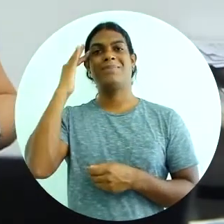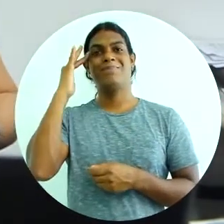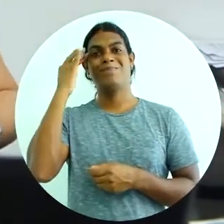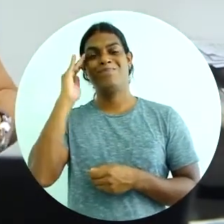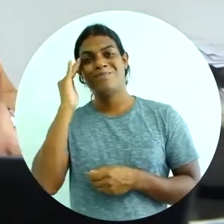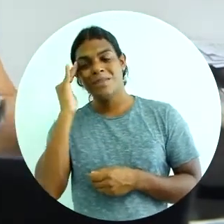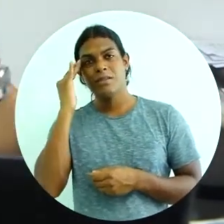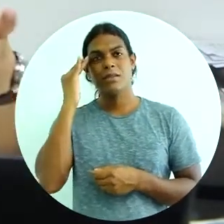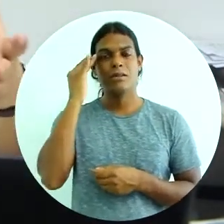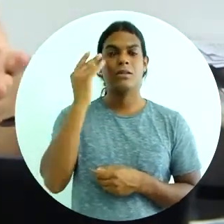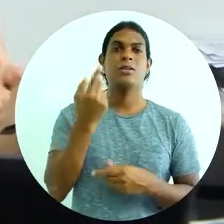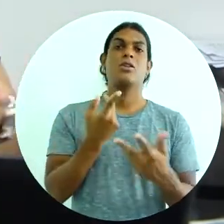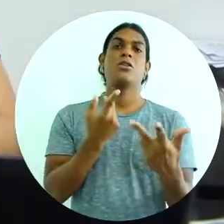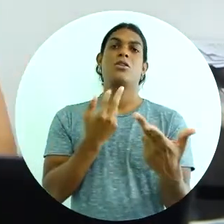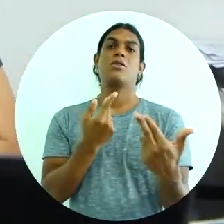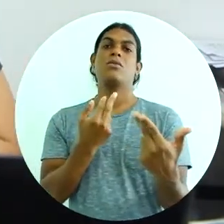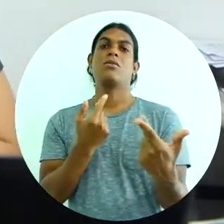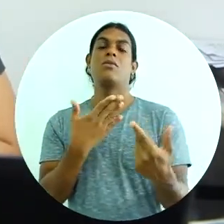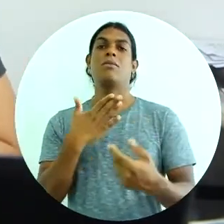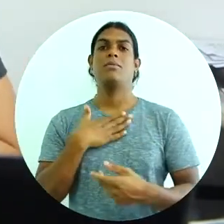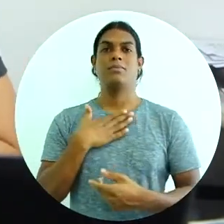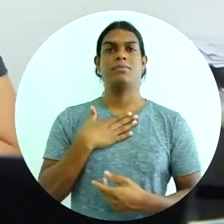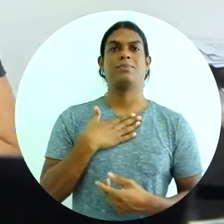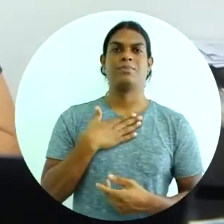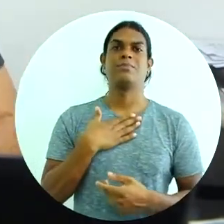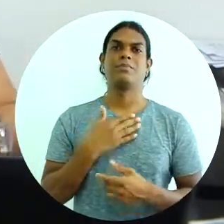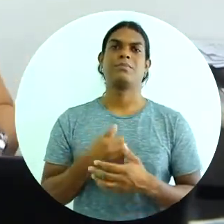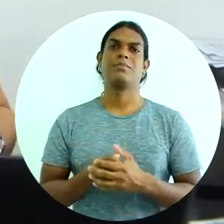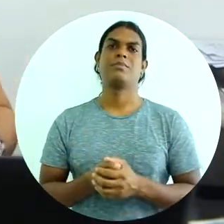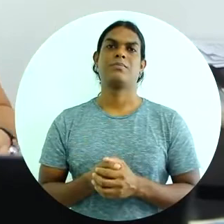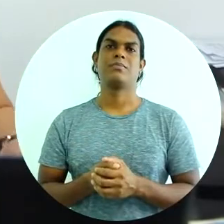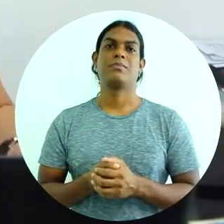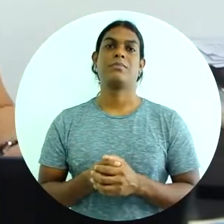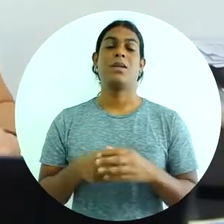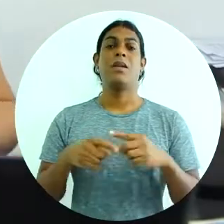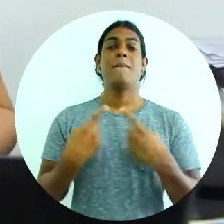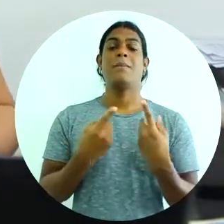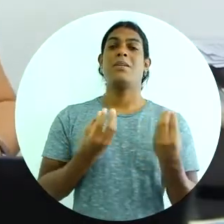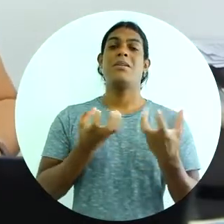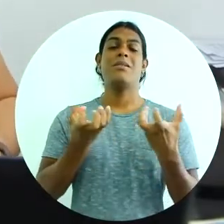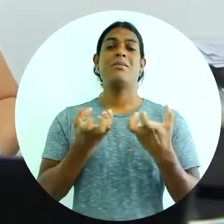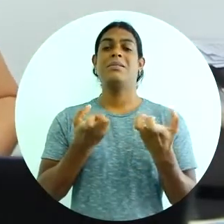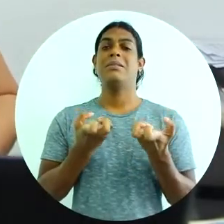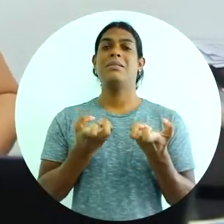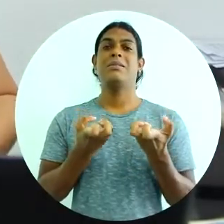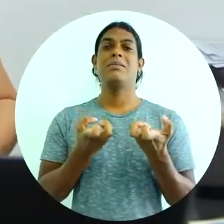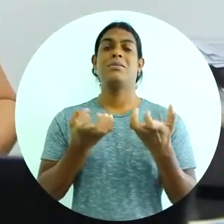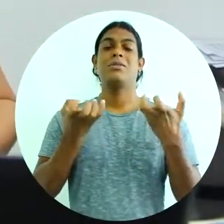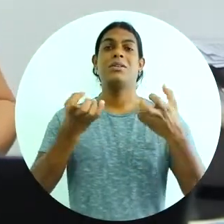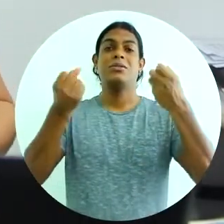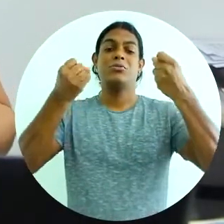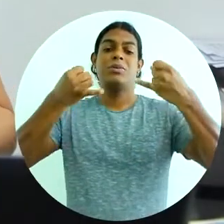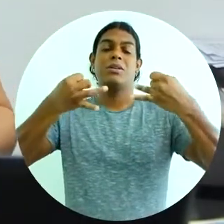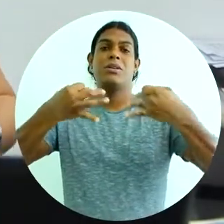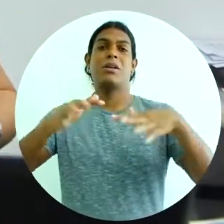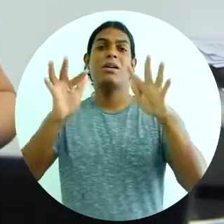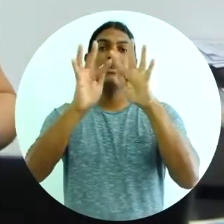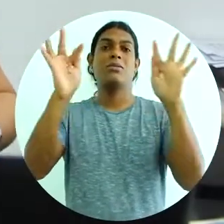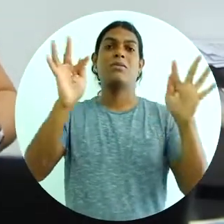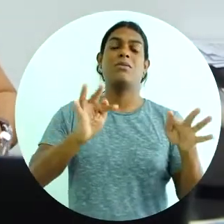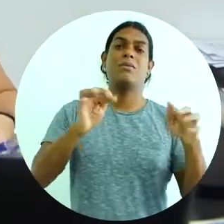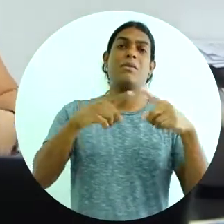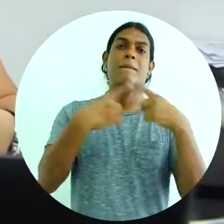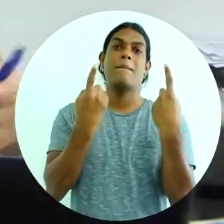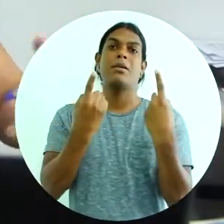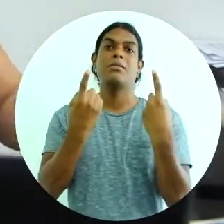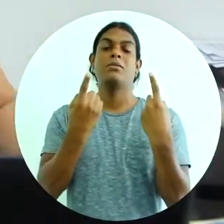no texto, né? Por várias vezes a gente vai pegar uma correção do professor e o professor diz, olha, mas você não disse, aqui não tem muita coerência no que você diz,